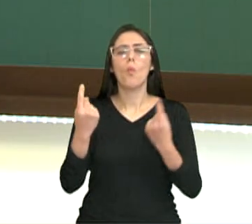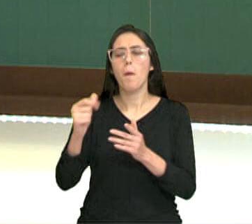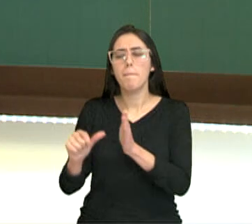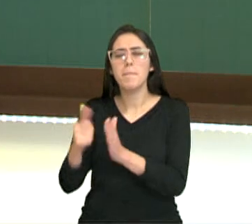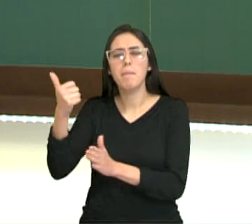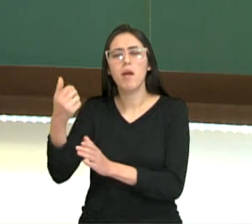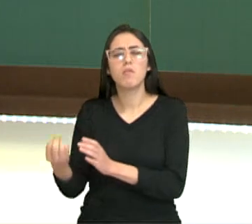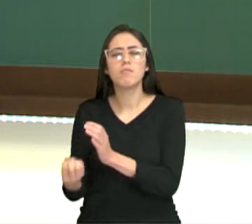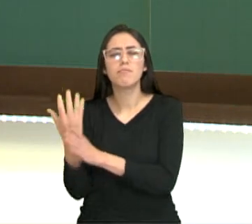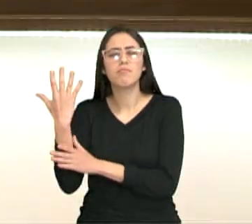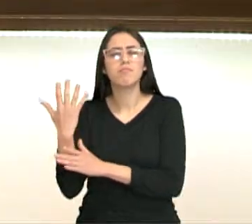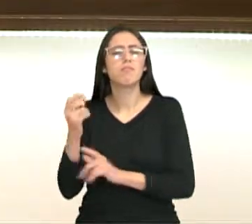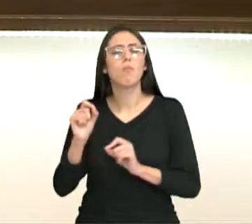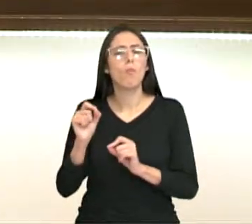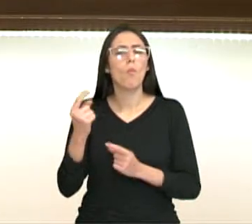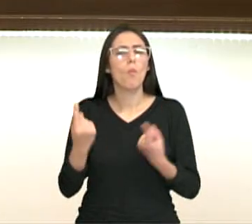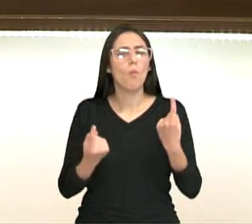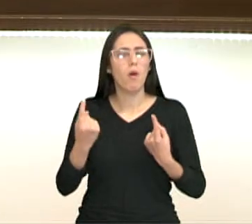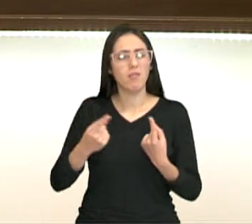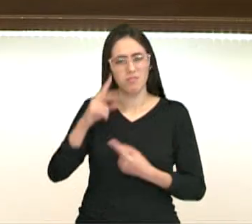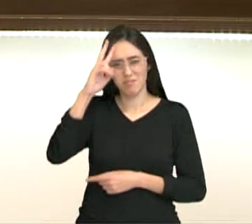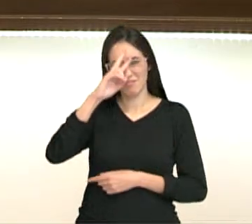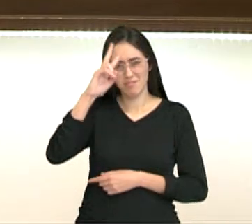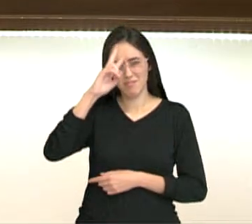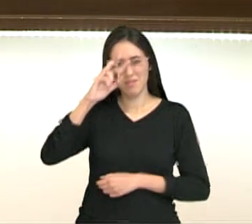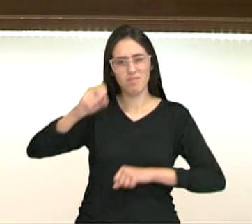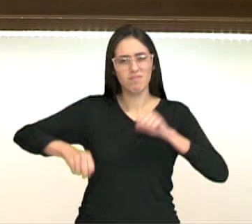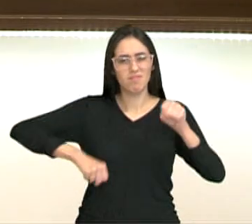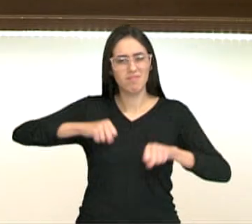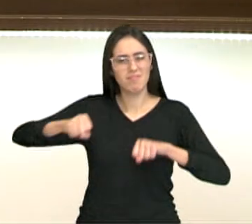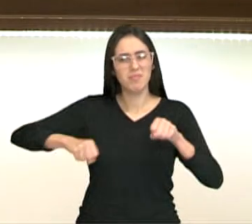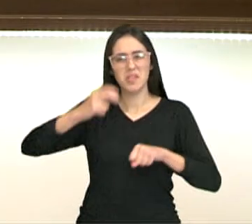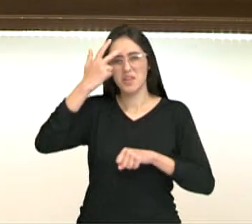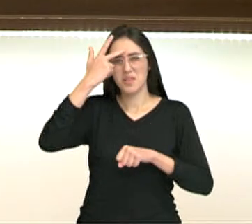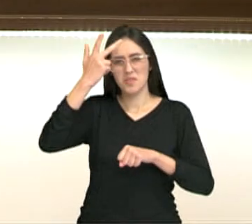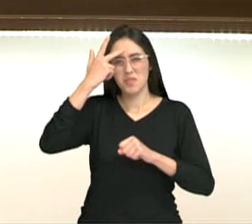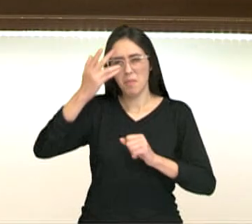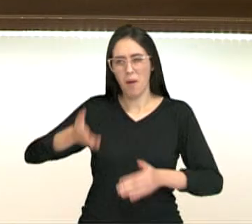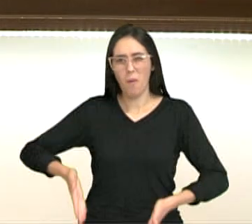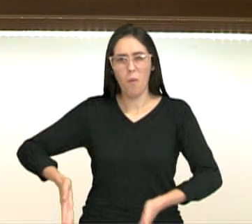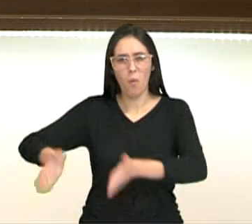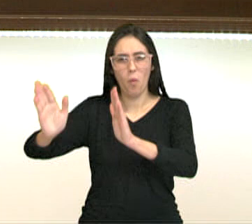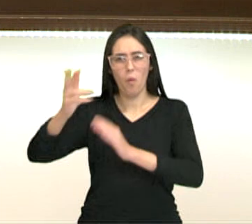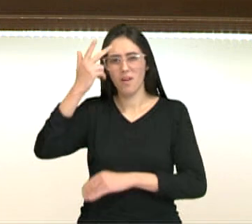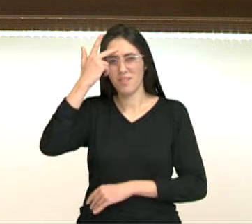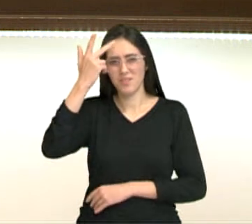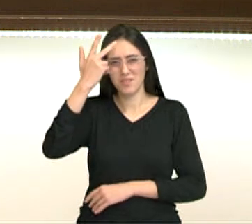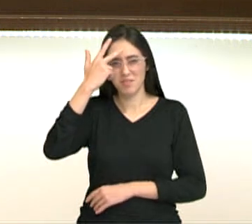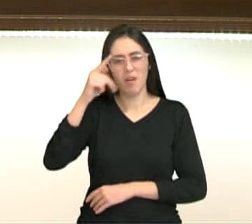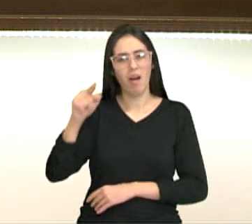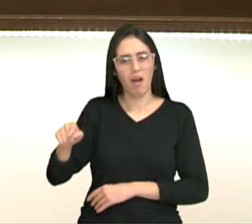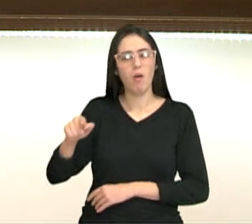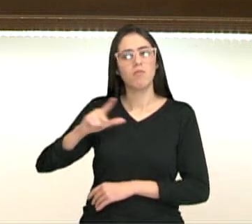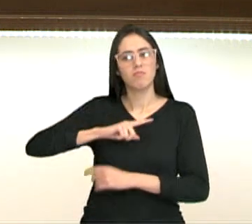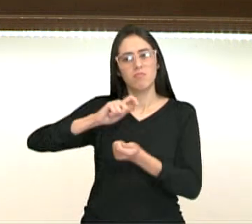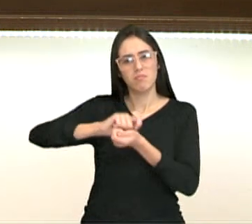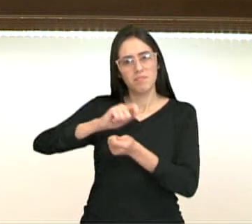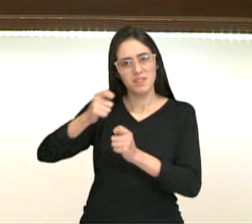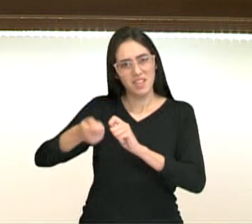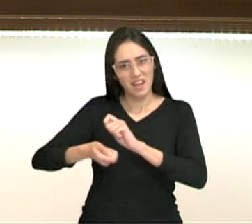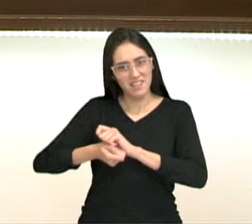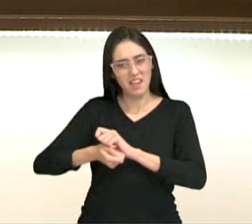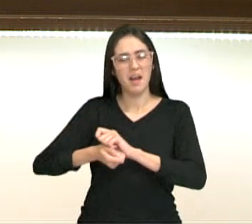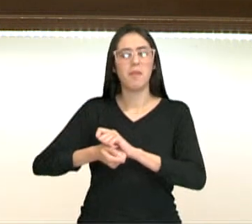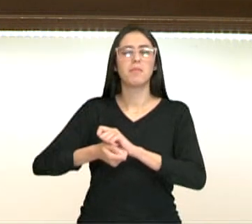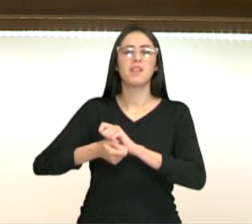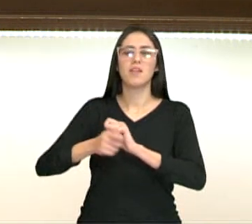mountain bike? Lembraram daquele ciclismo de estrada? Então, lembrem que foi uma modalidade adaptada, né, derivada ali do